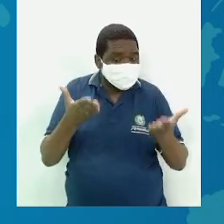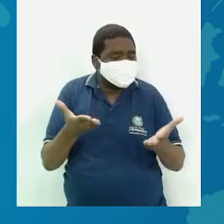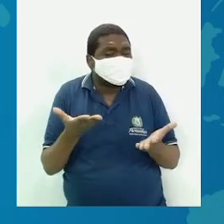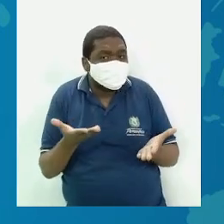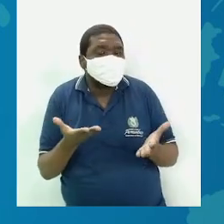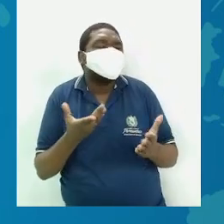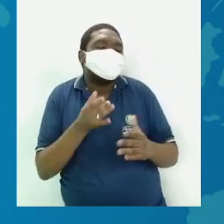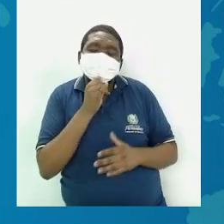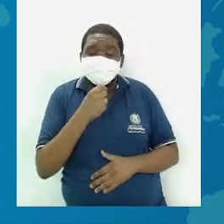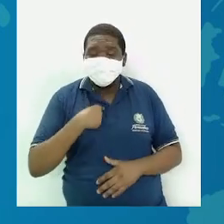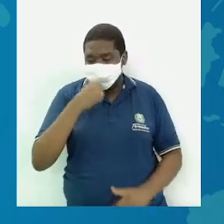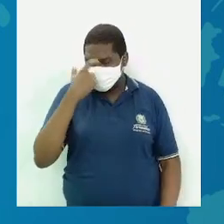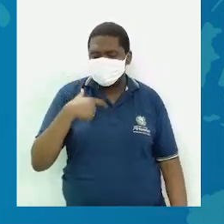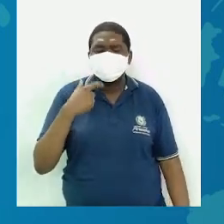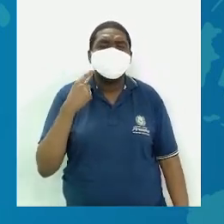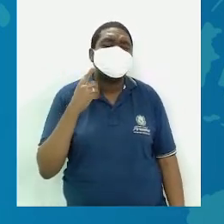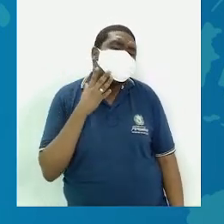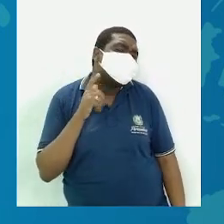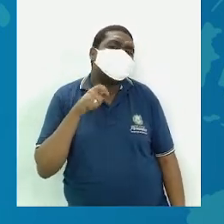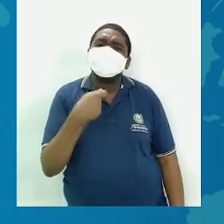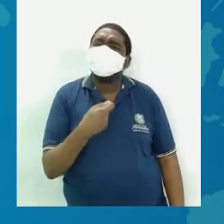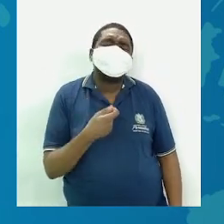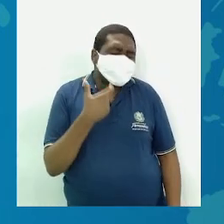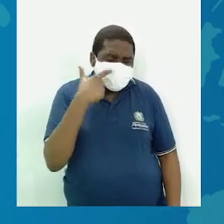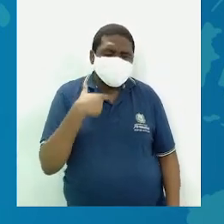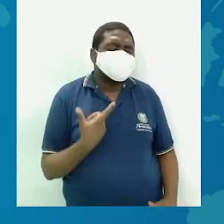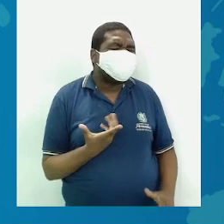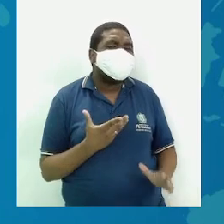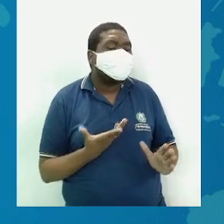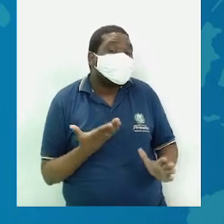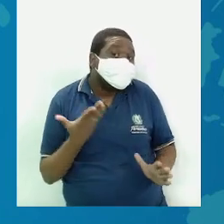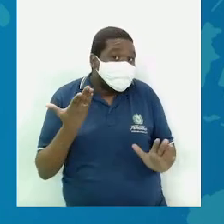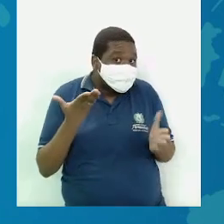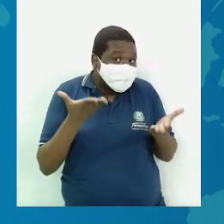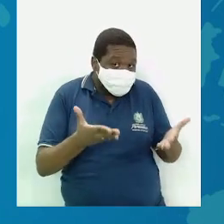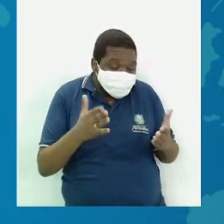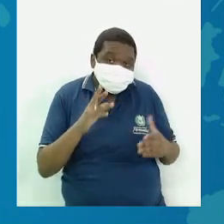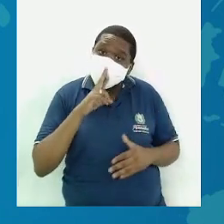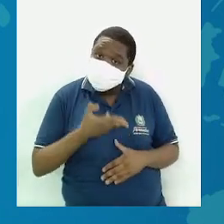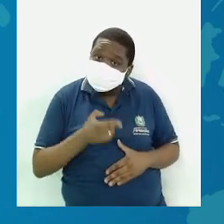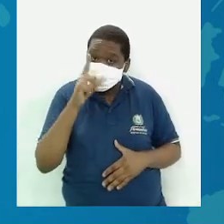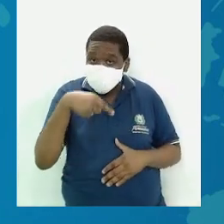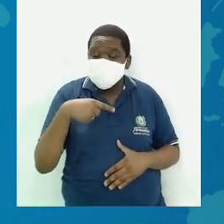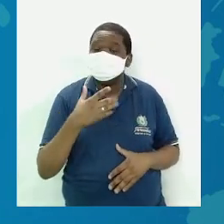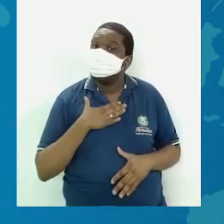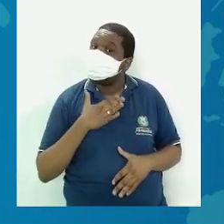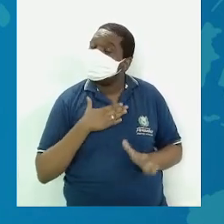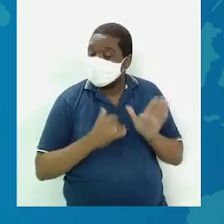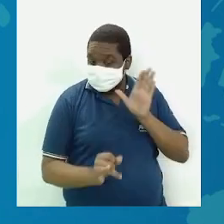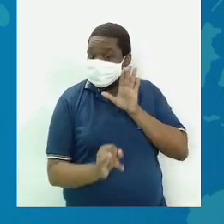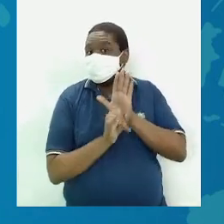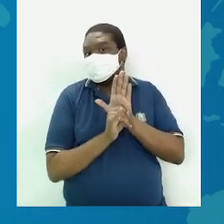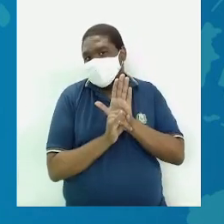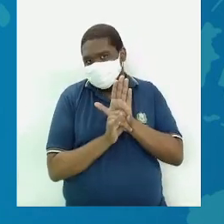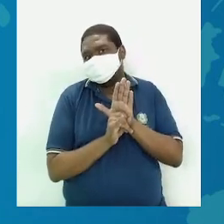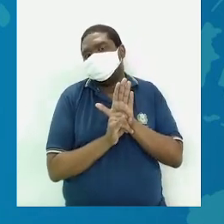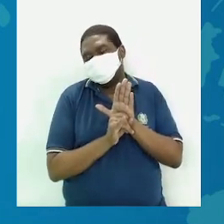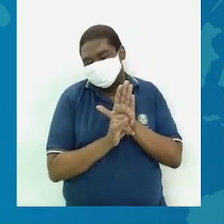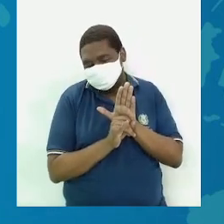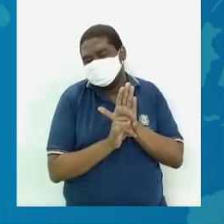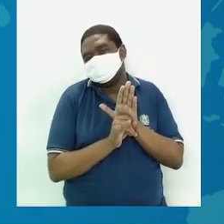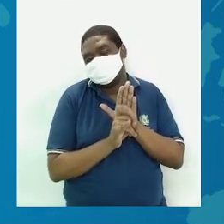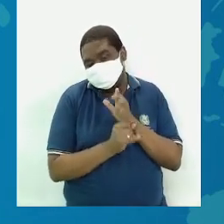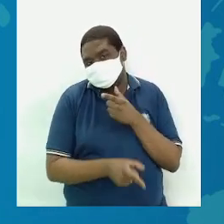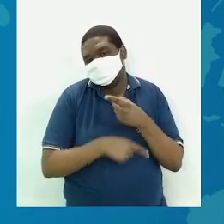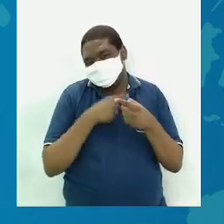do sentido da sua identidade, da formação da sua identidade. Muito bem, Sócrates, ele começa